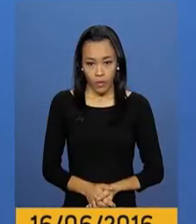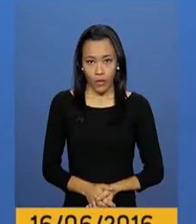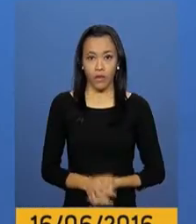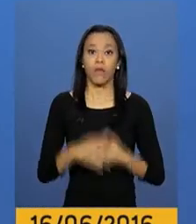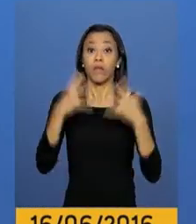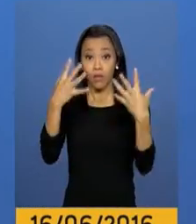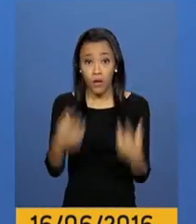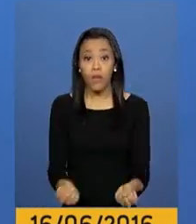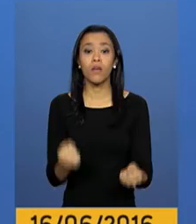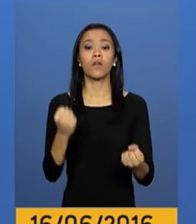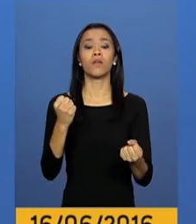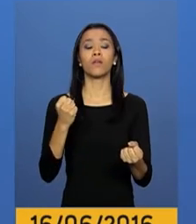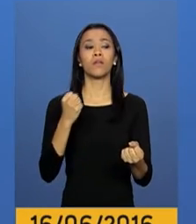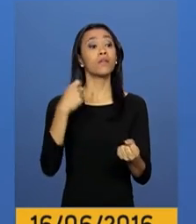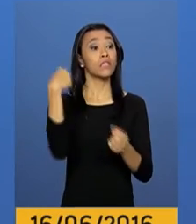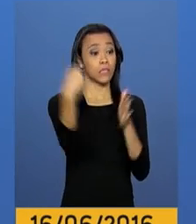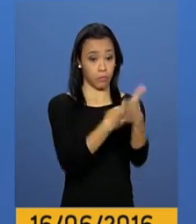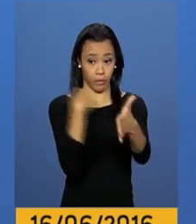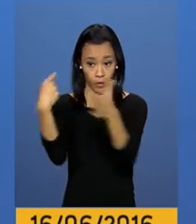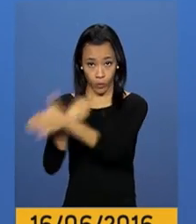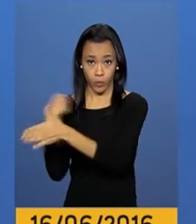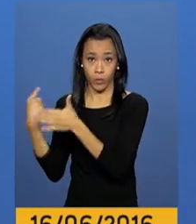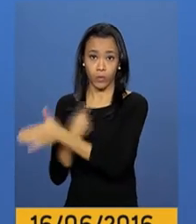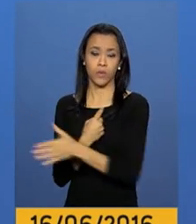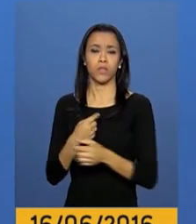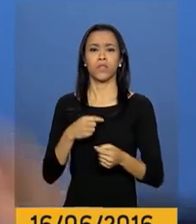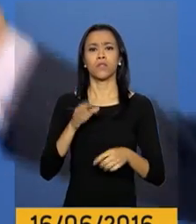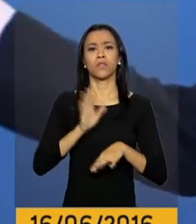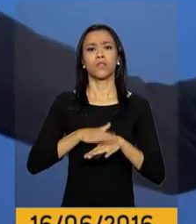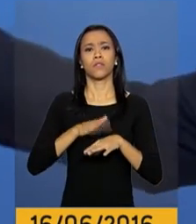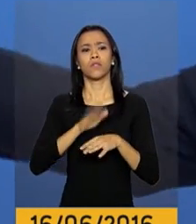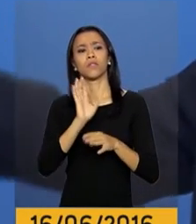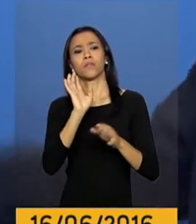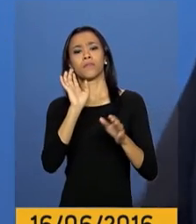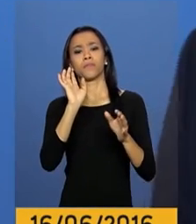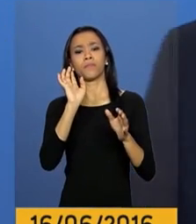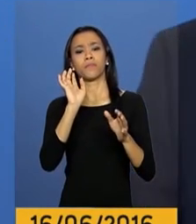às perguntas. Carla Araújo, Estadão.